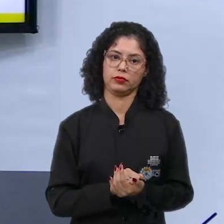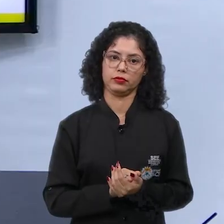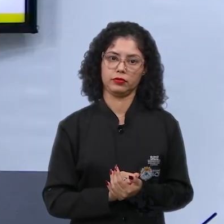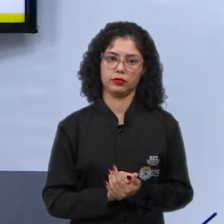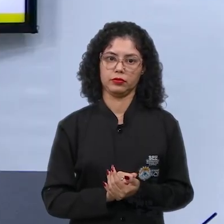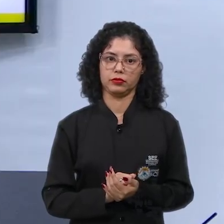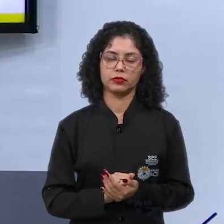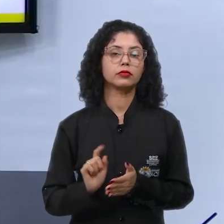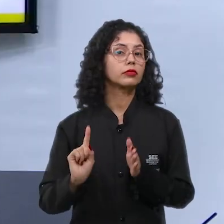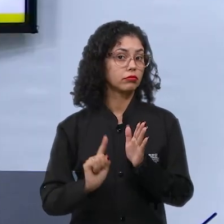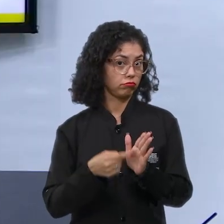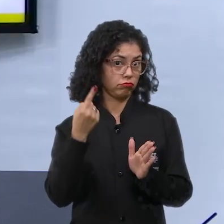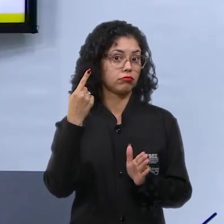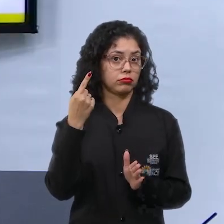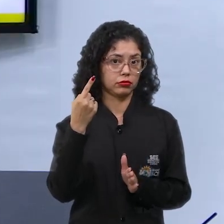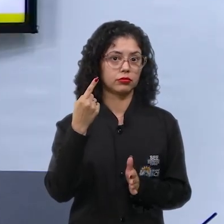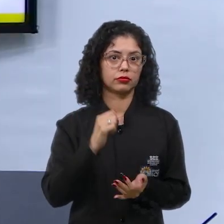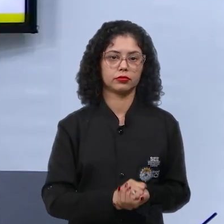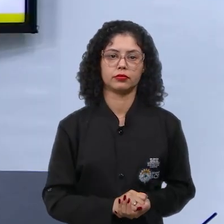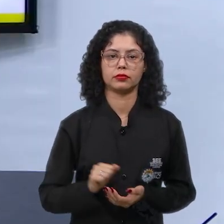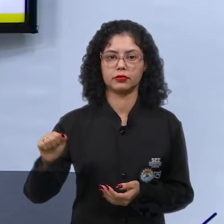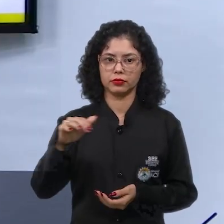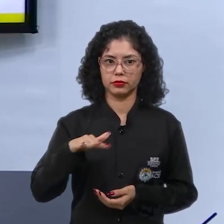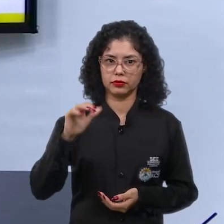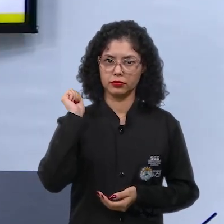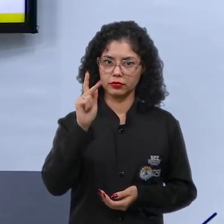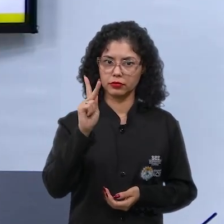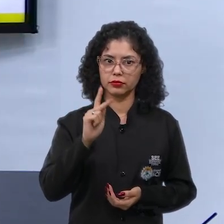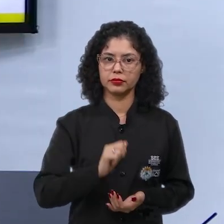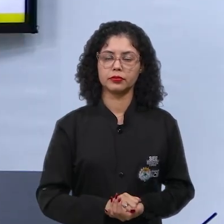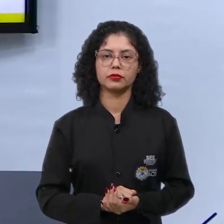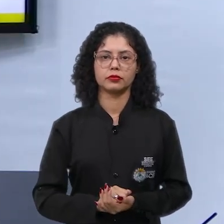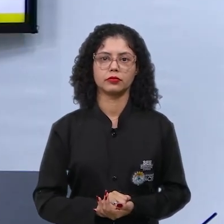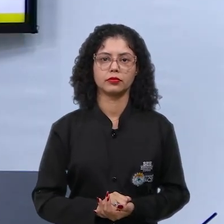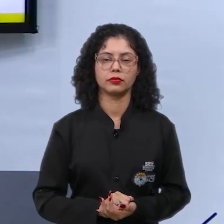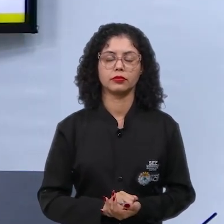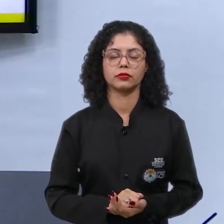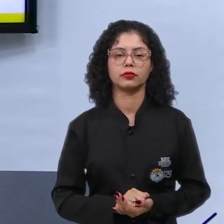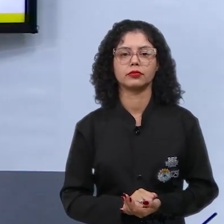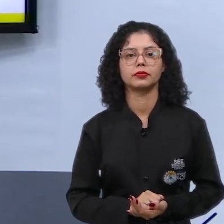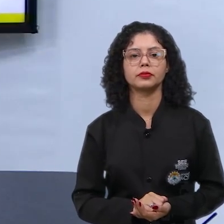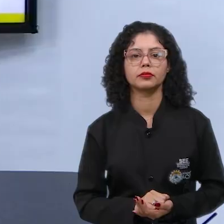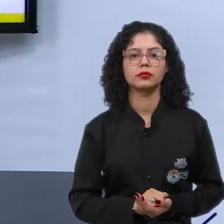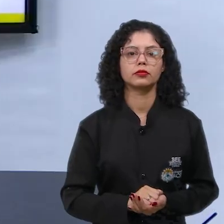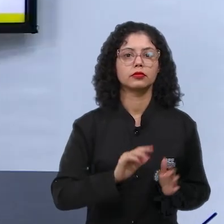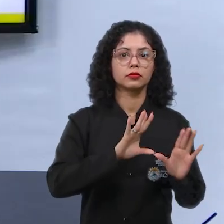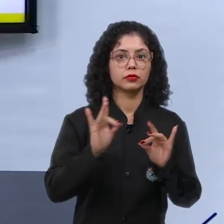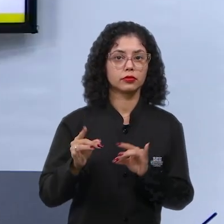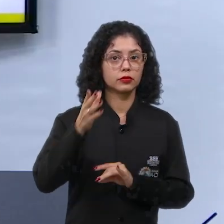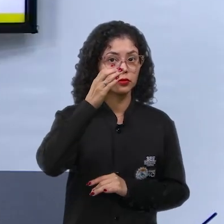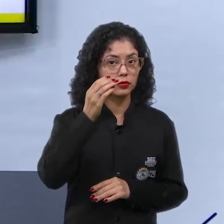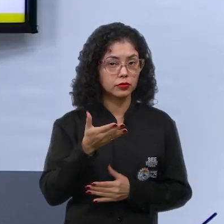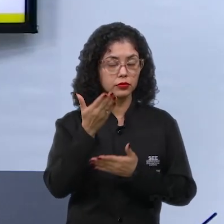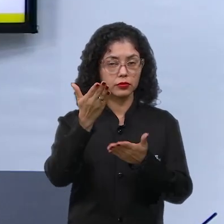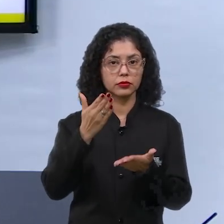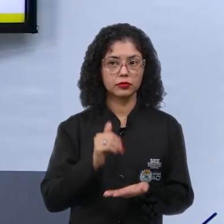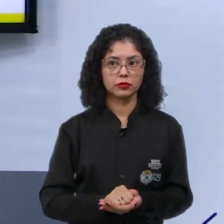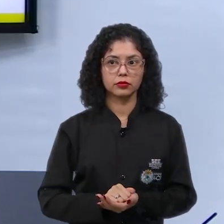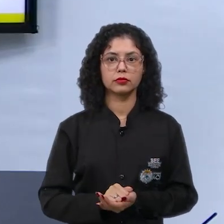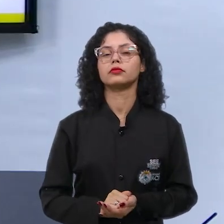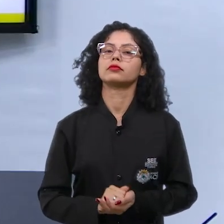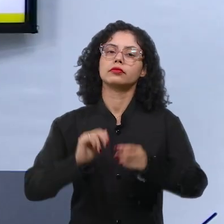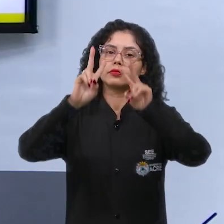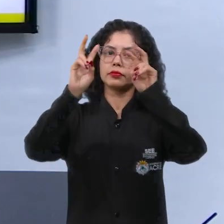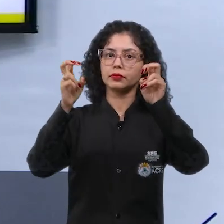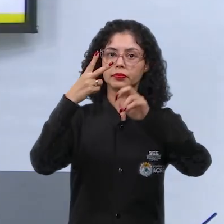pioneiro aí nessa área, tá ok? Continuando aqui, trouxe algumas curiosidades aqui para vocês sobre